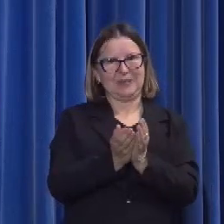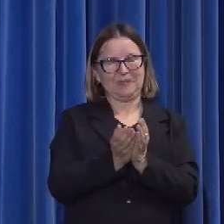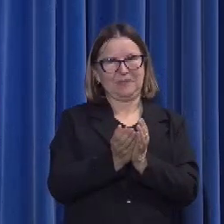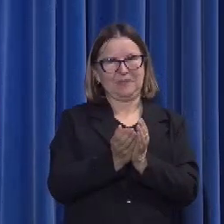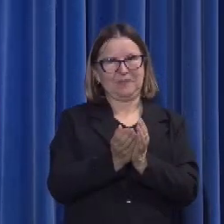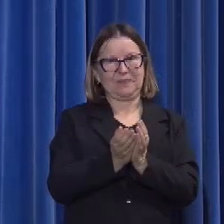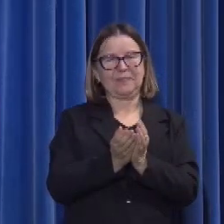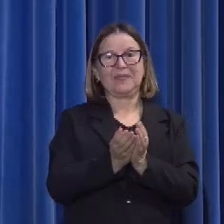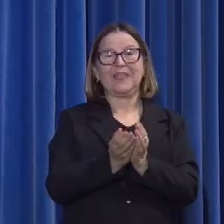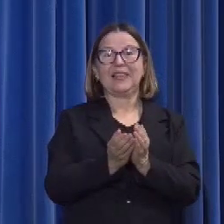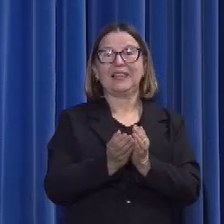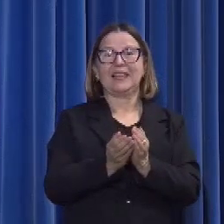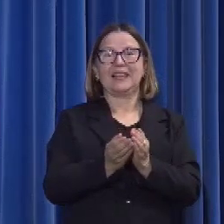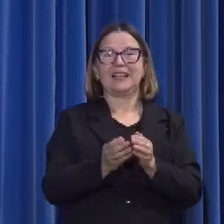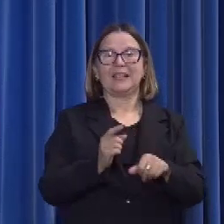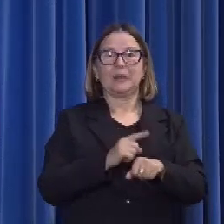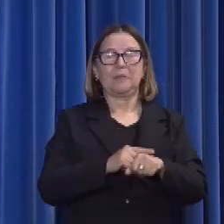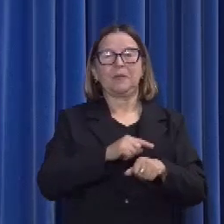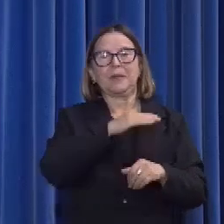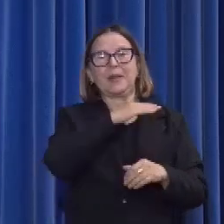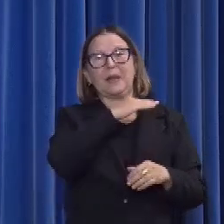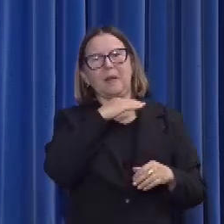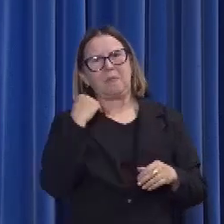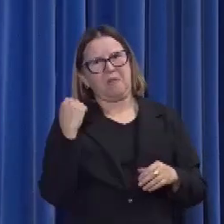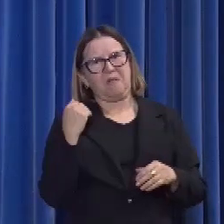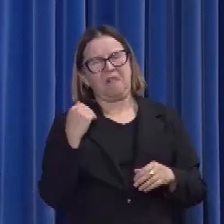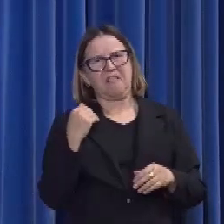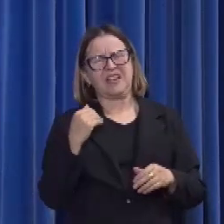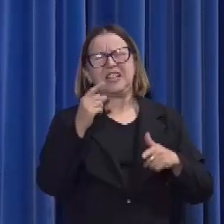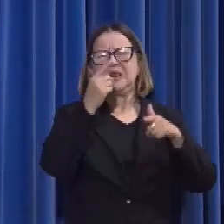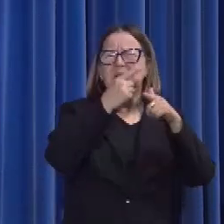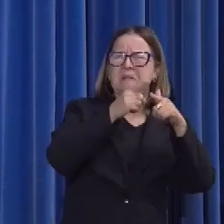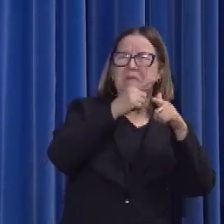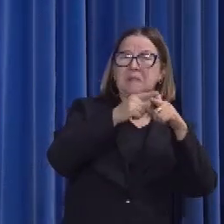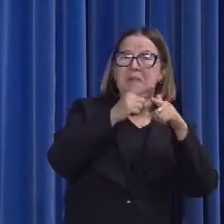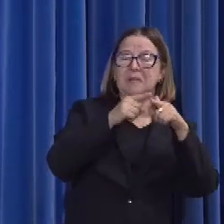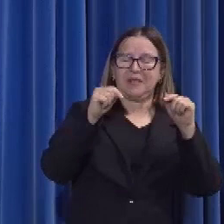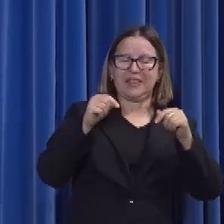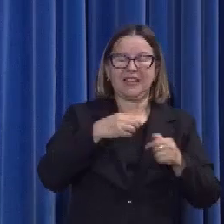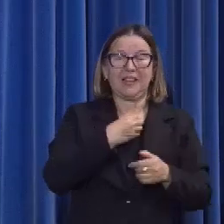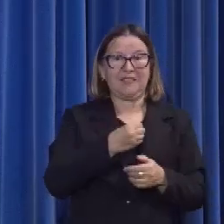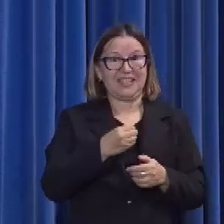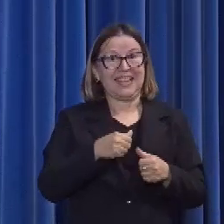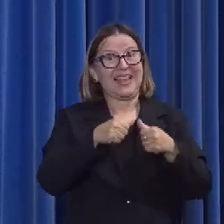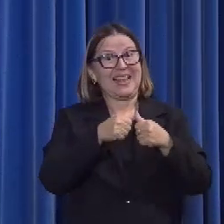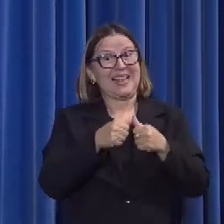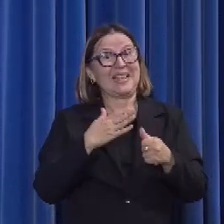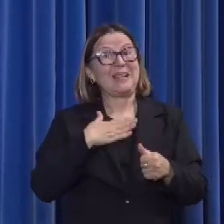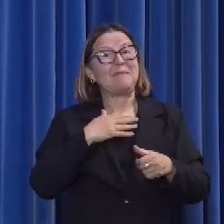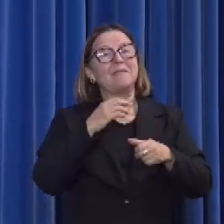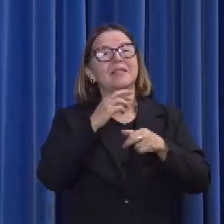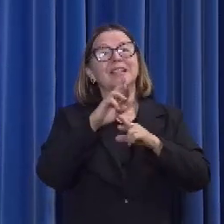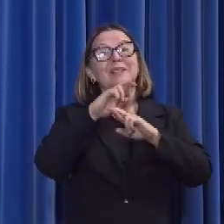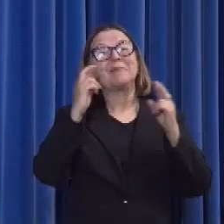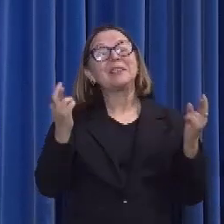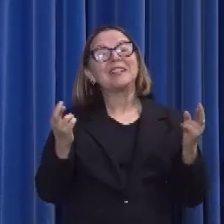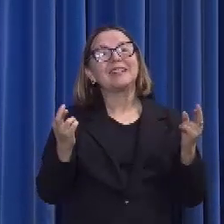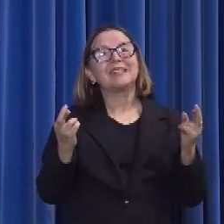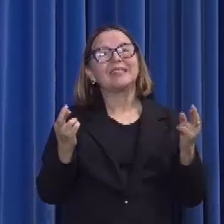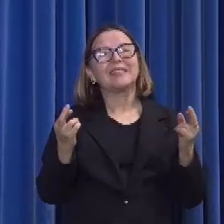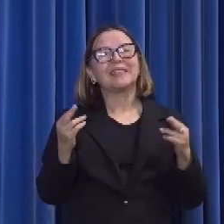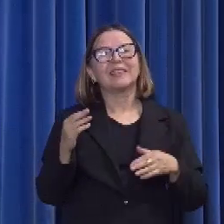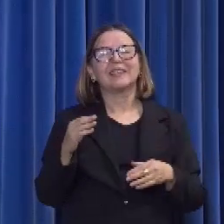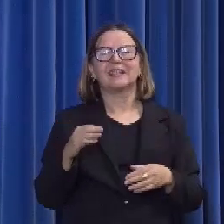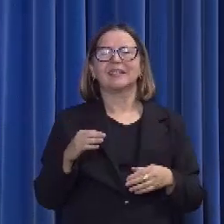morte e das demais dificuldades dessa vida. Essa é a minha esperança, meu irmão. Qual que é a sua esperança? A